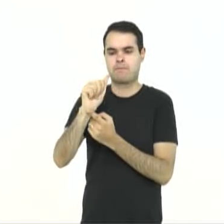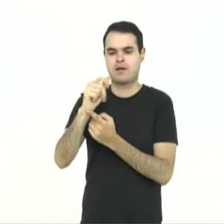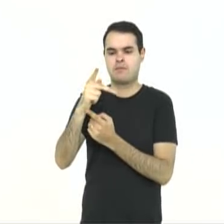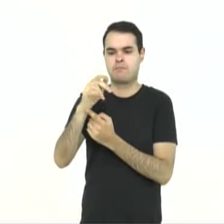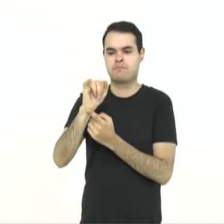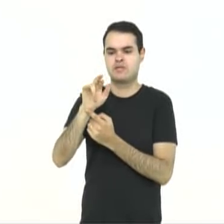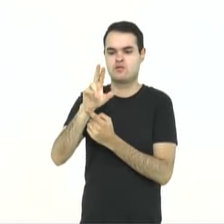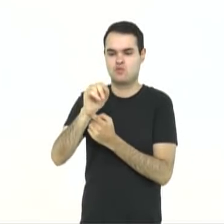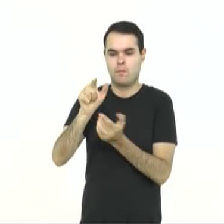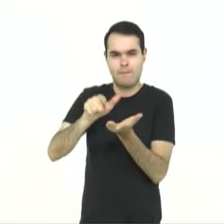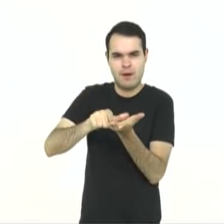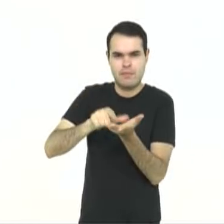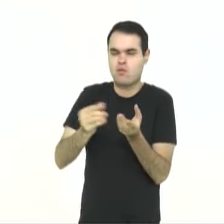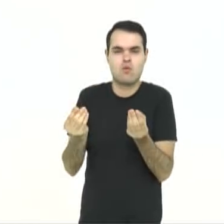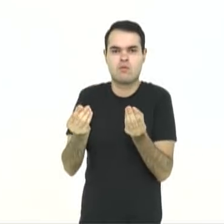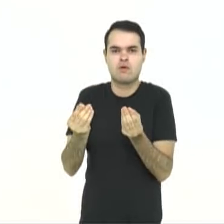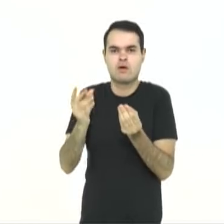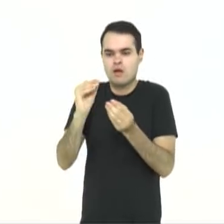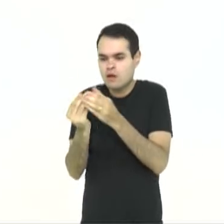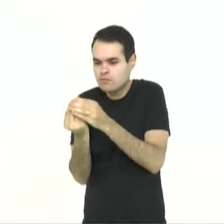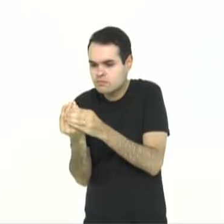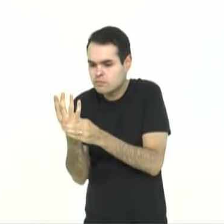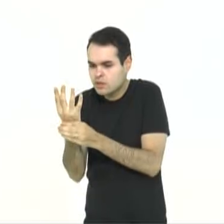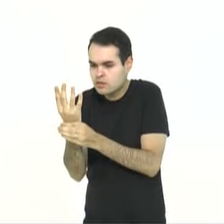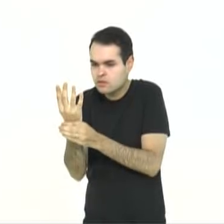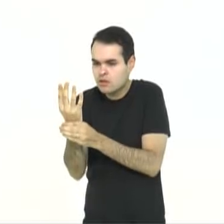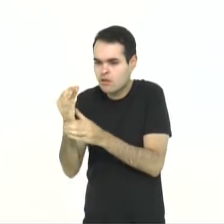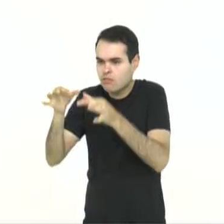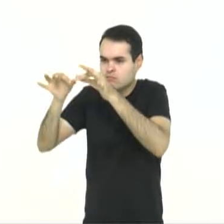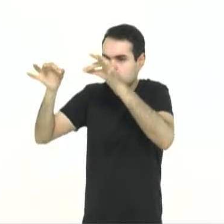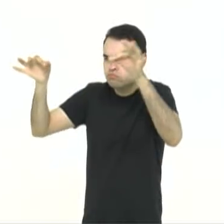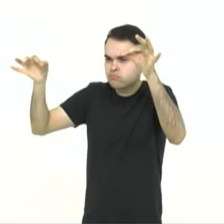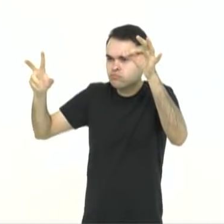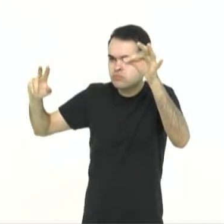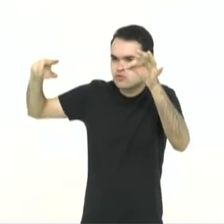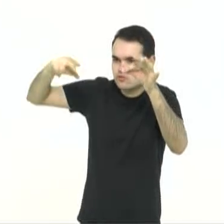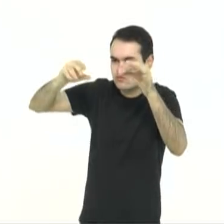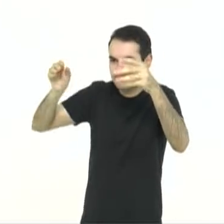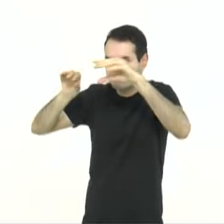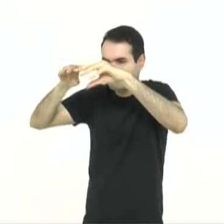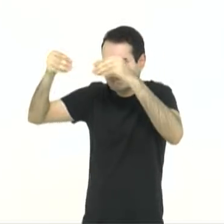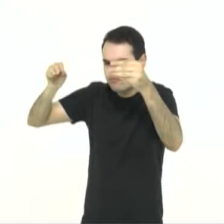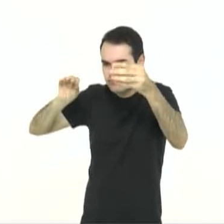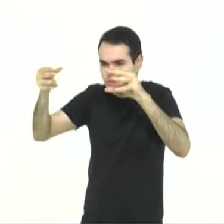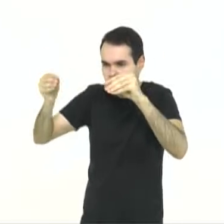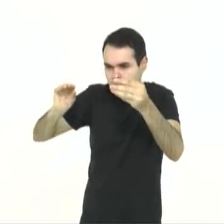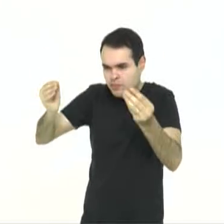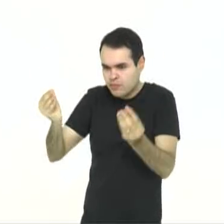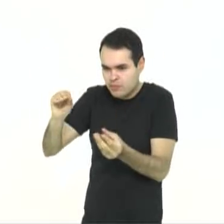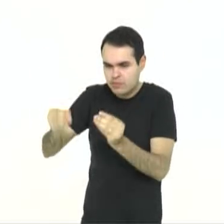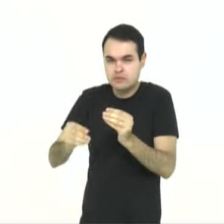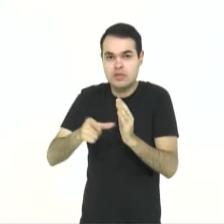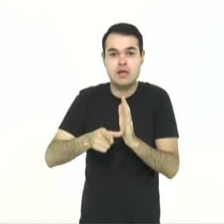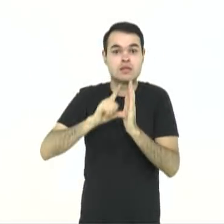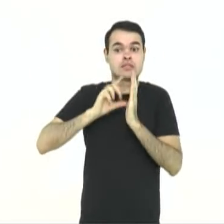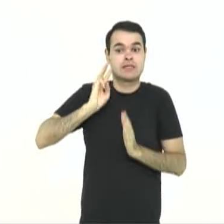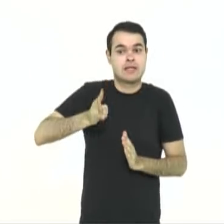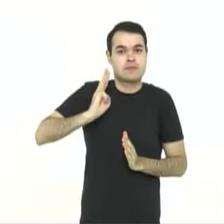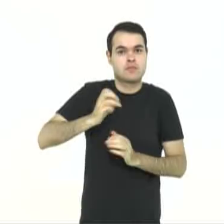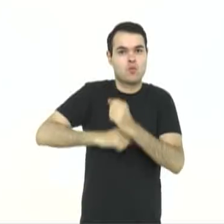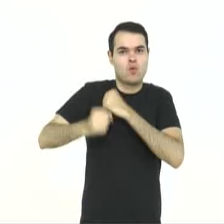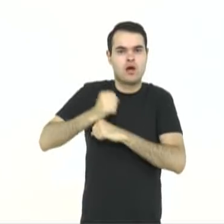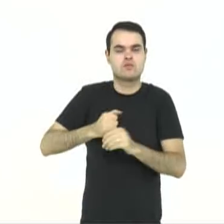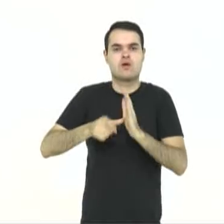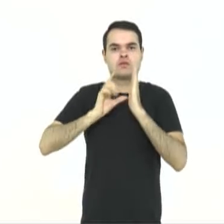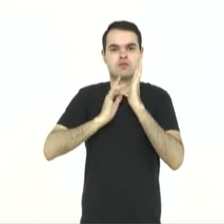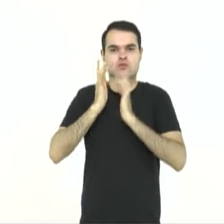um papel feito com uma planta. Isso antes da existência da Bíblia, ou seja, 3.000 anos antes de Jesus nascer.